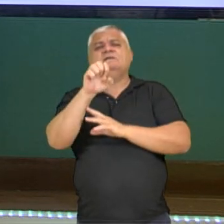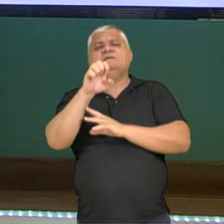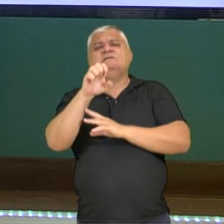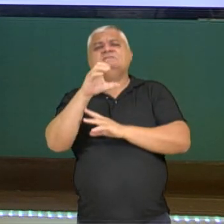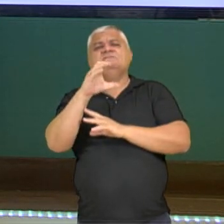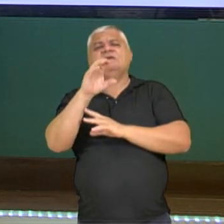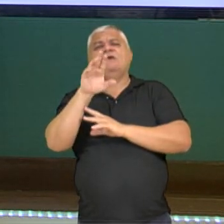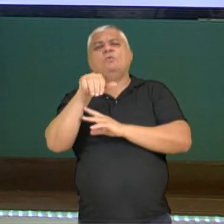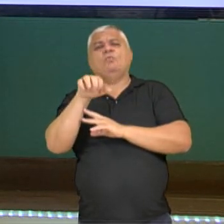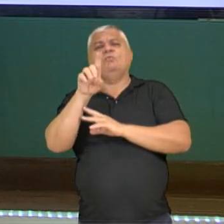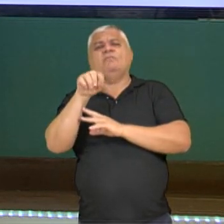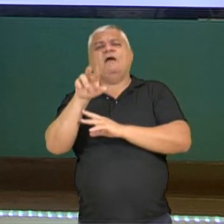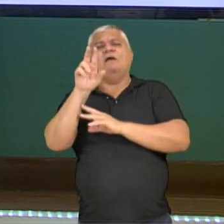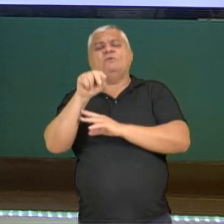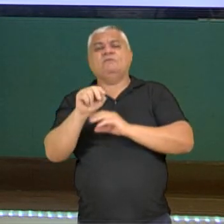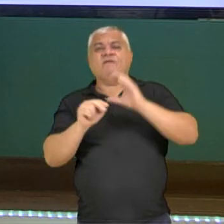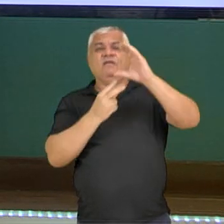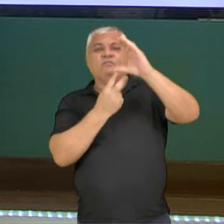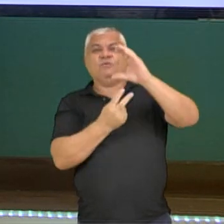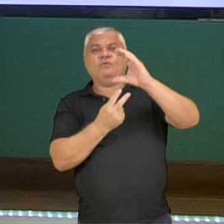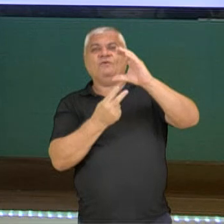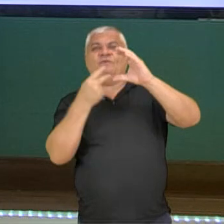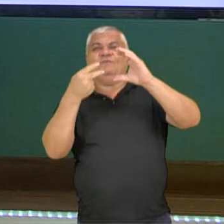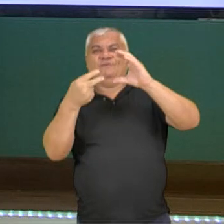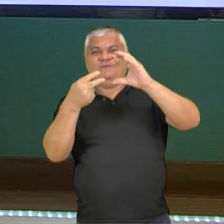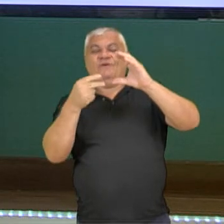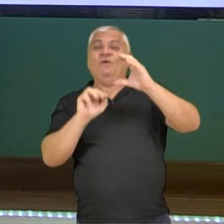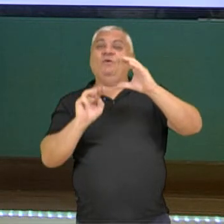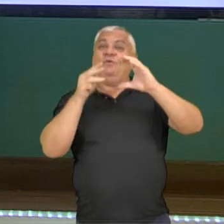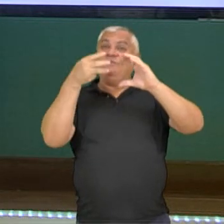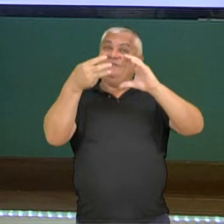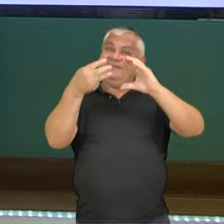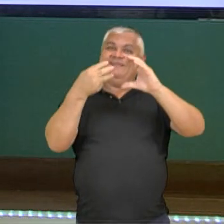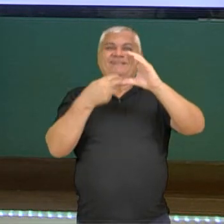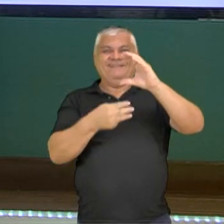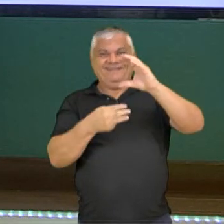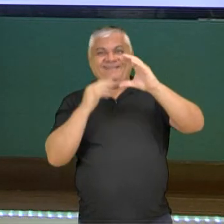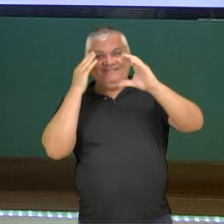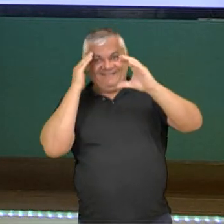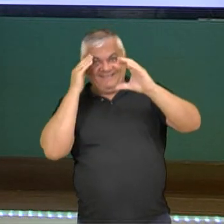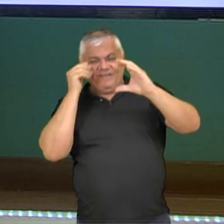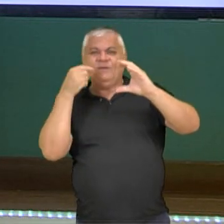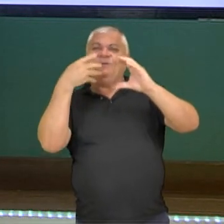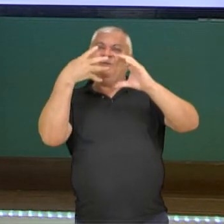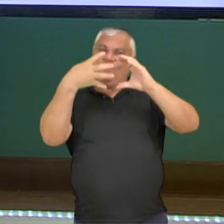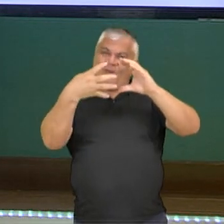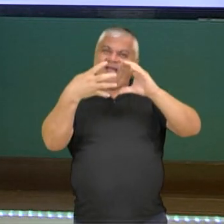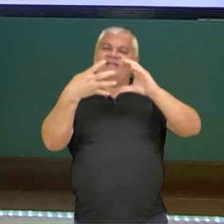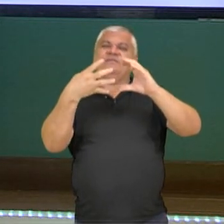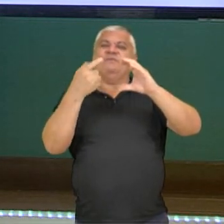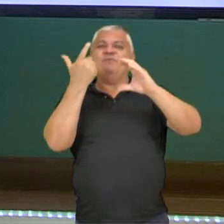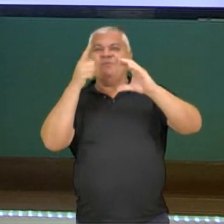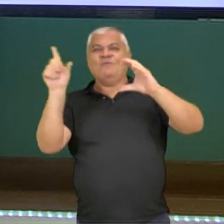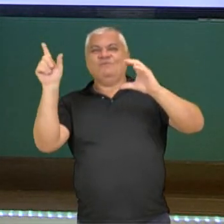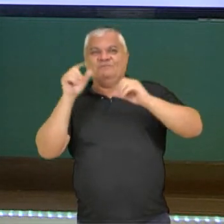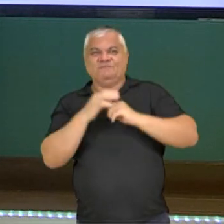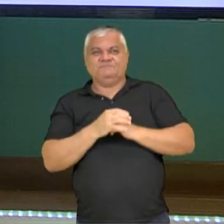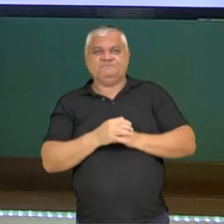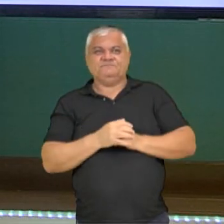outros 2 carbonos. E terciário? 3 outros carbonos. Quaternário, 4 outros